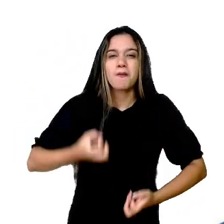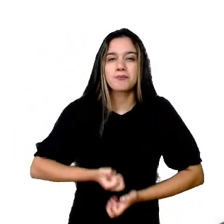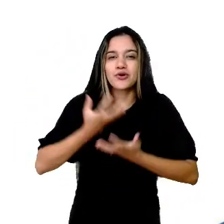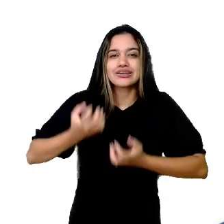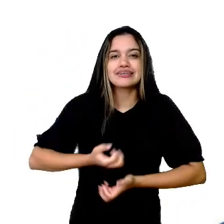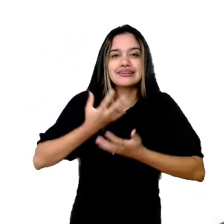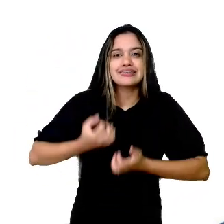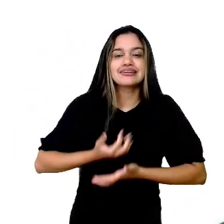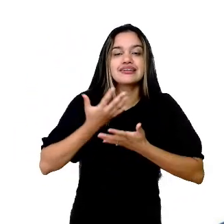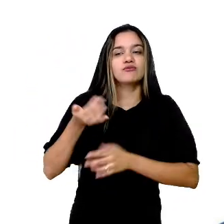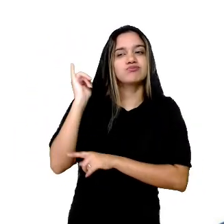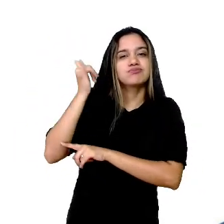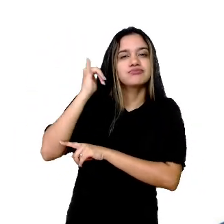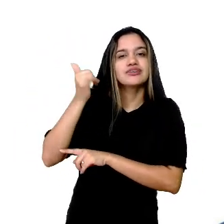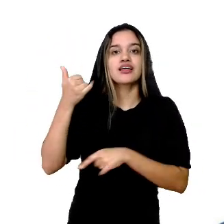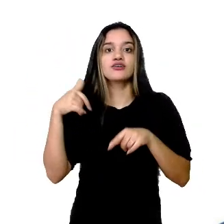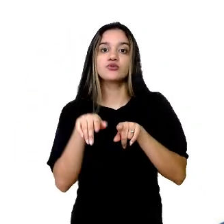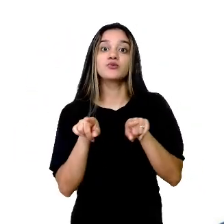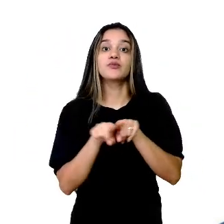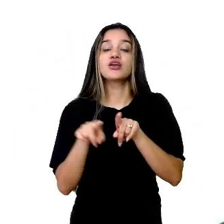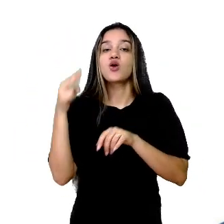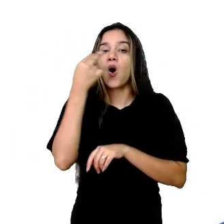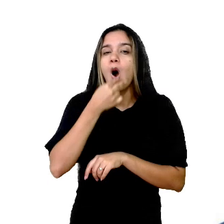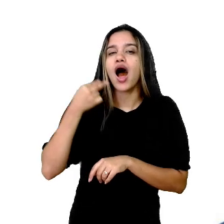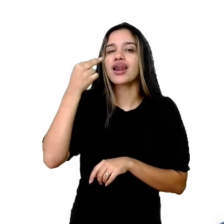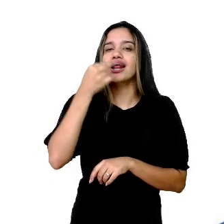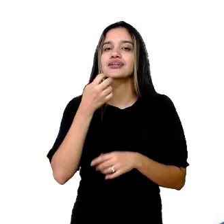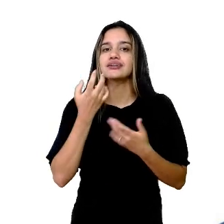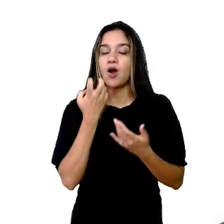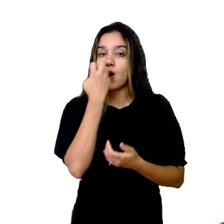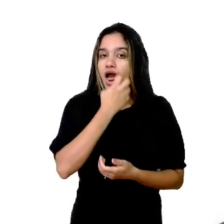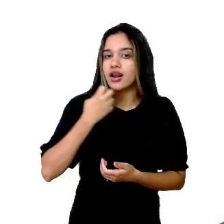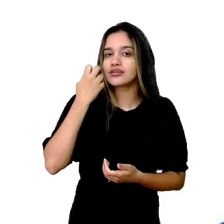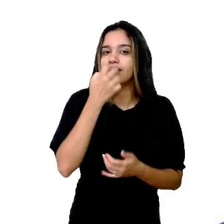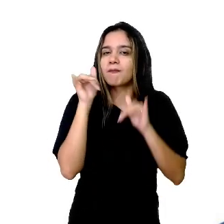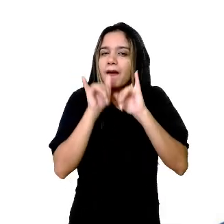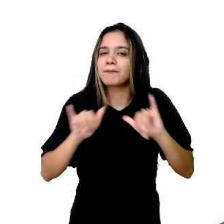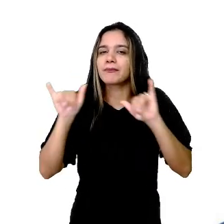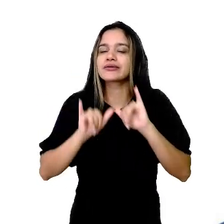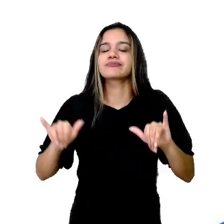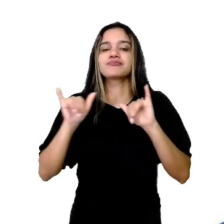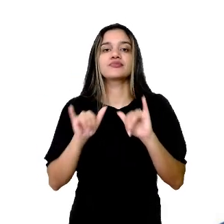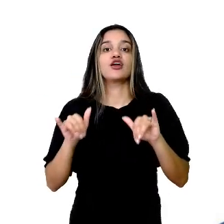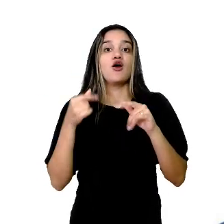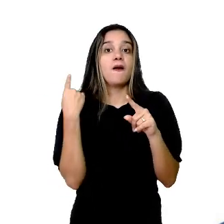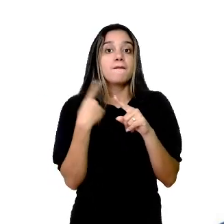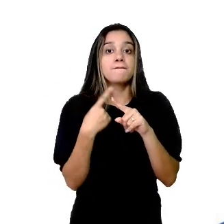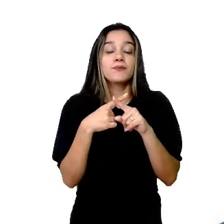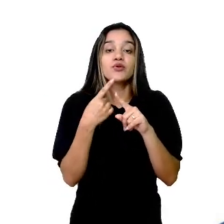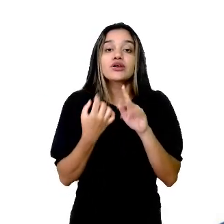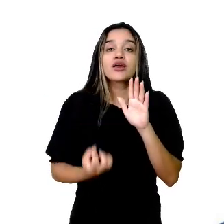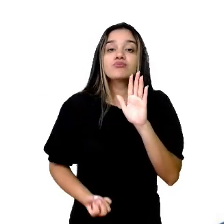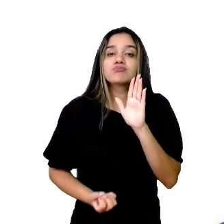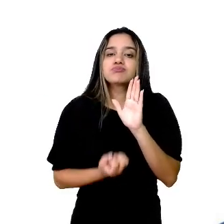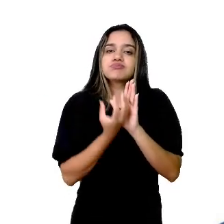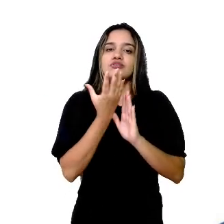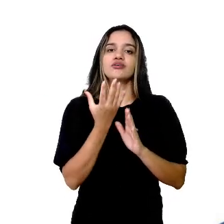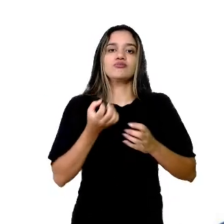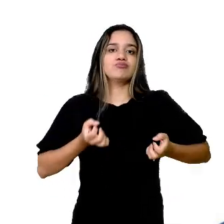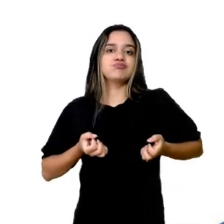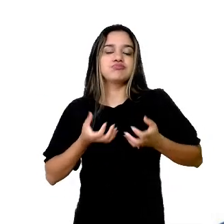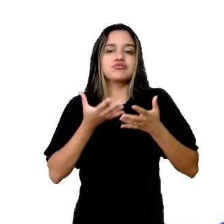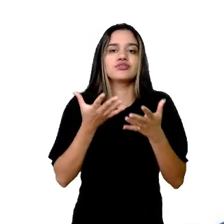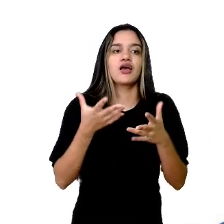meio da oralidade o nome cordel originou-se porque os poetas expunham suas obras